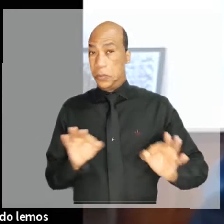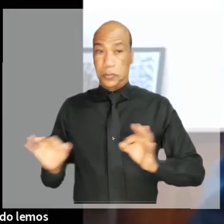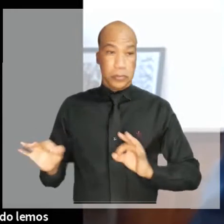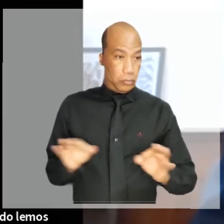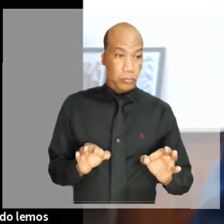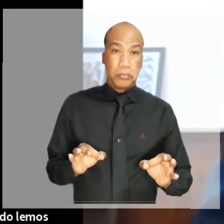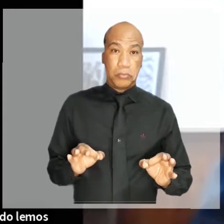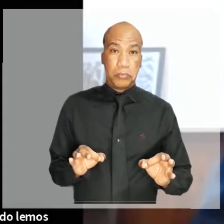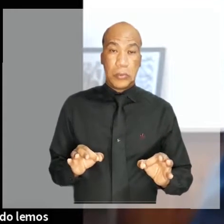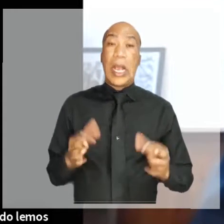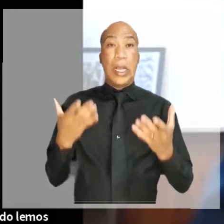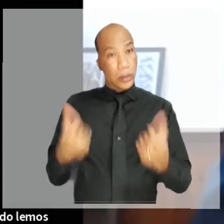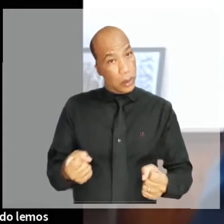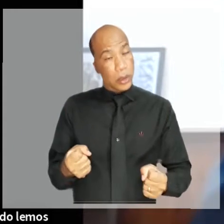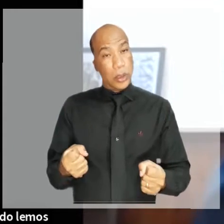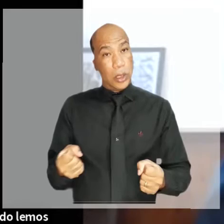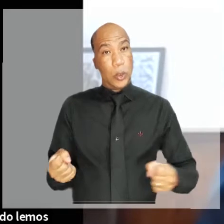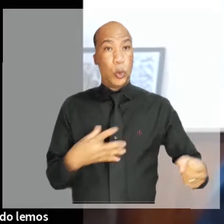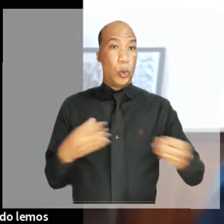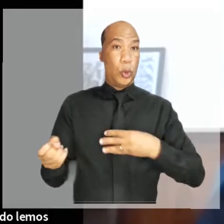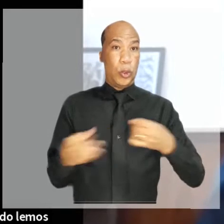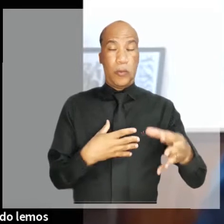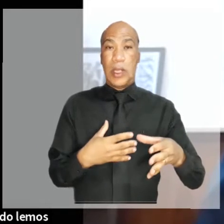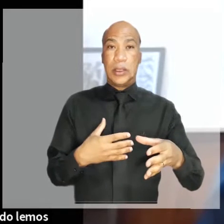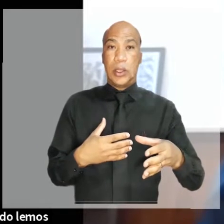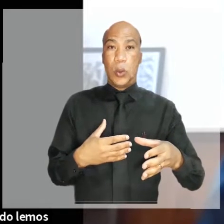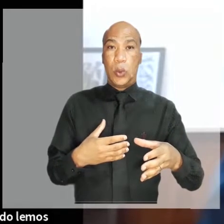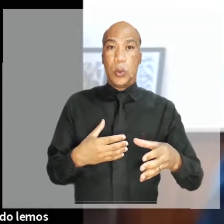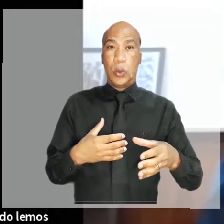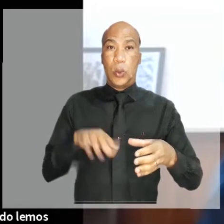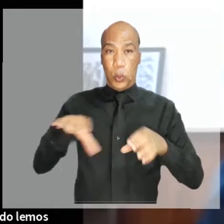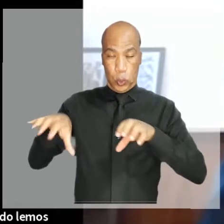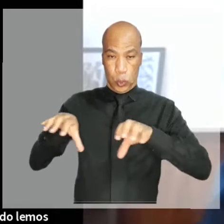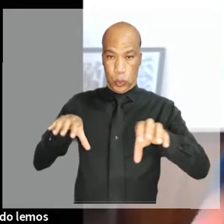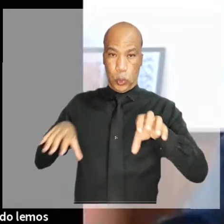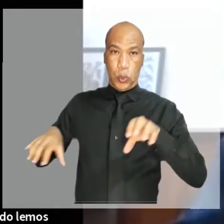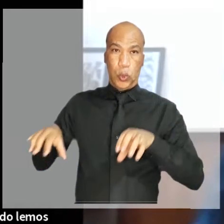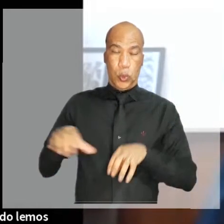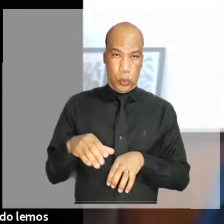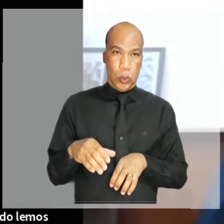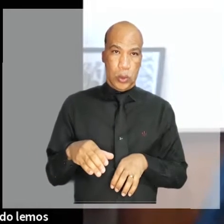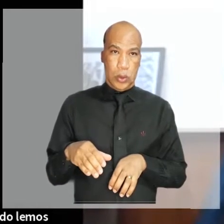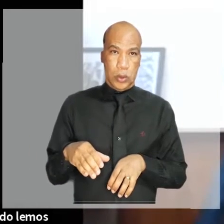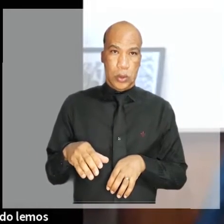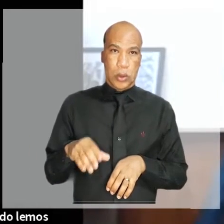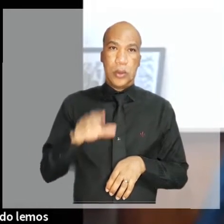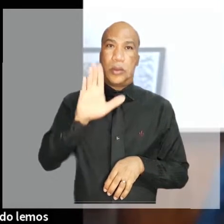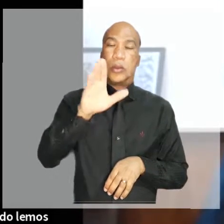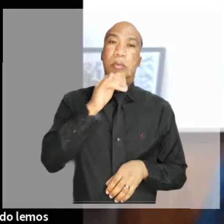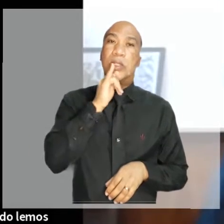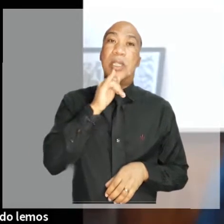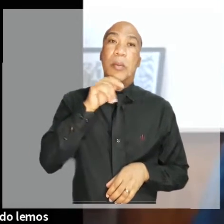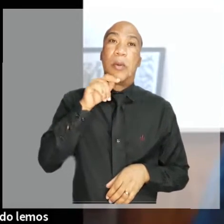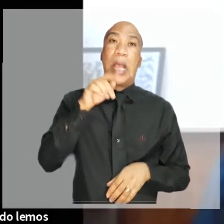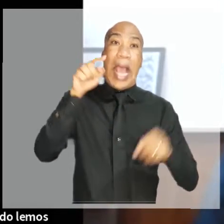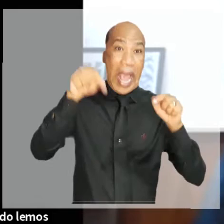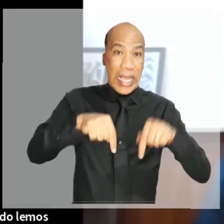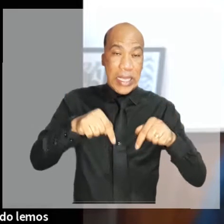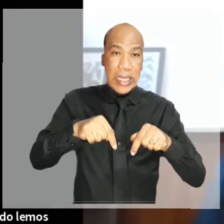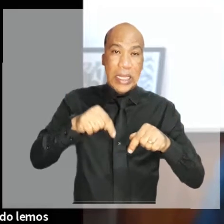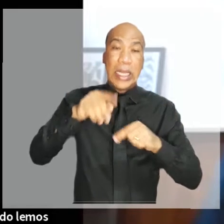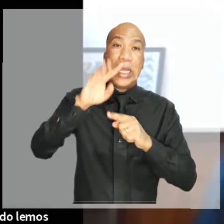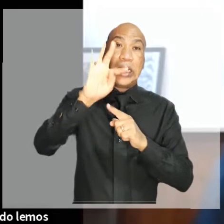inovações regionais. Então, por exemplo, o próprio TJDF tem suas iniciativas, mas